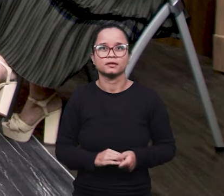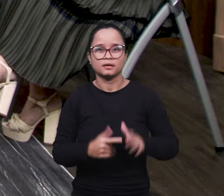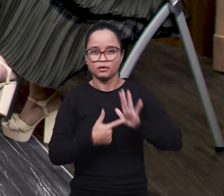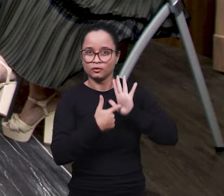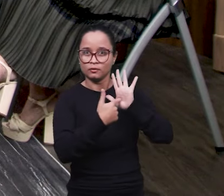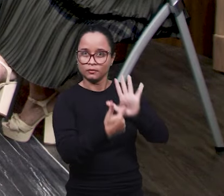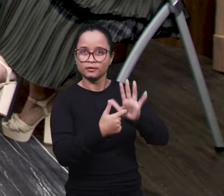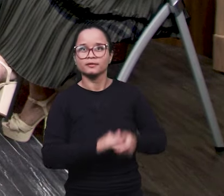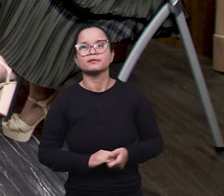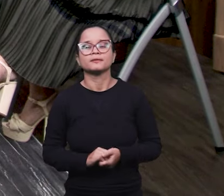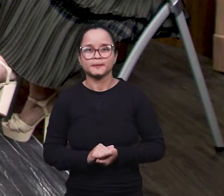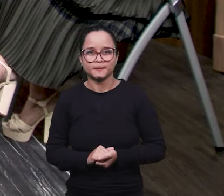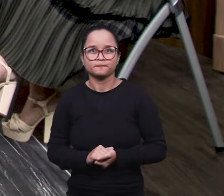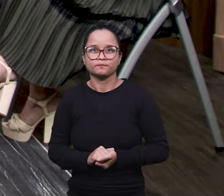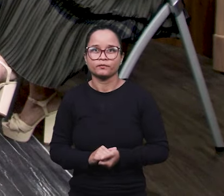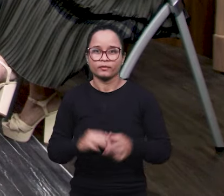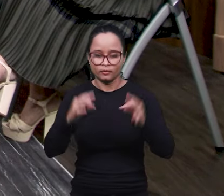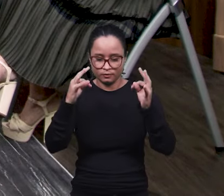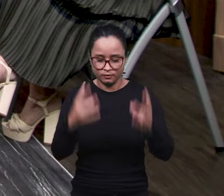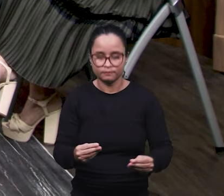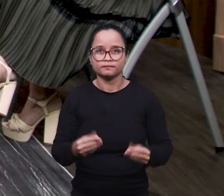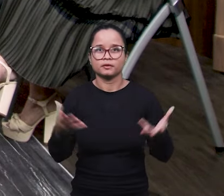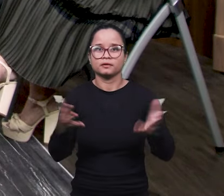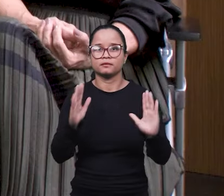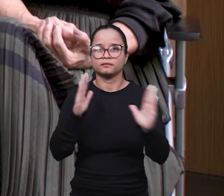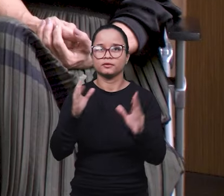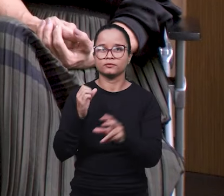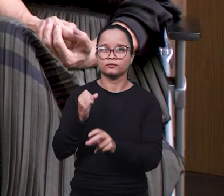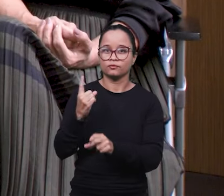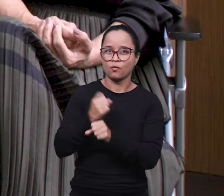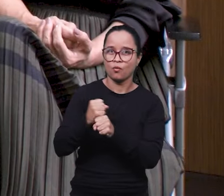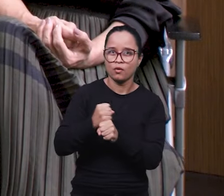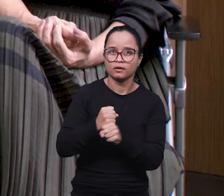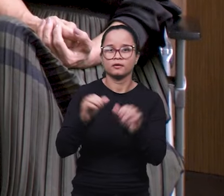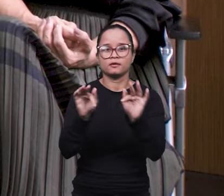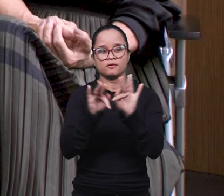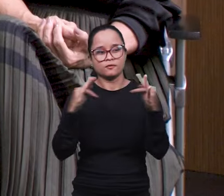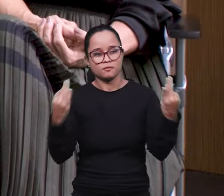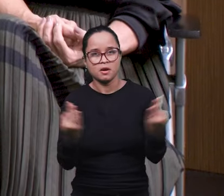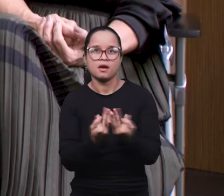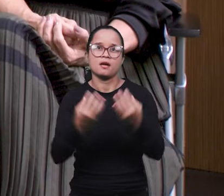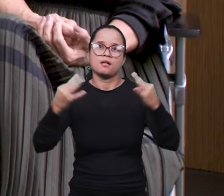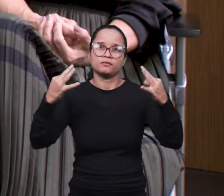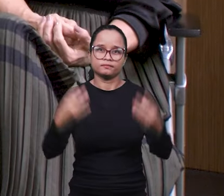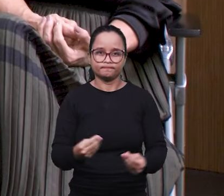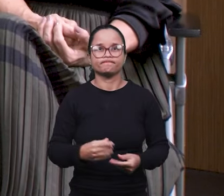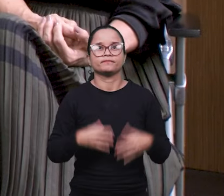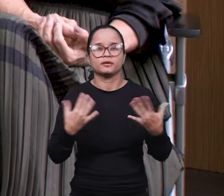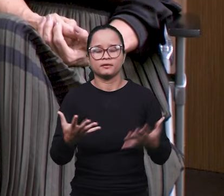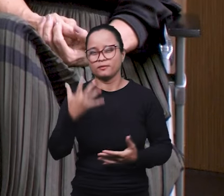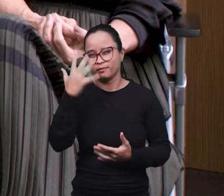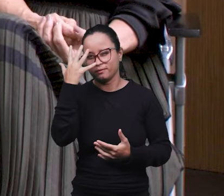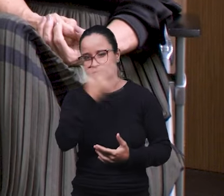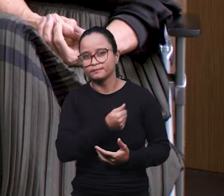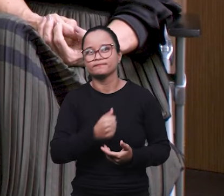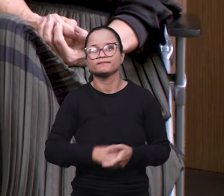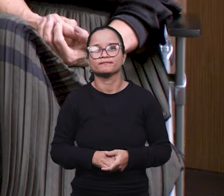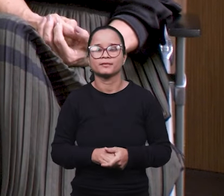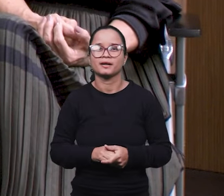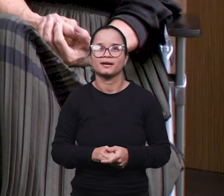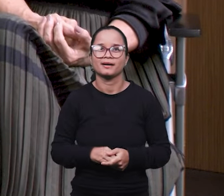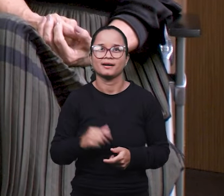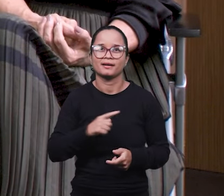o reconhecimento que ela de todo o esforço que ela teve durante um ano longe da família toda e que olha foi lindo você você pega